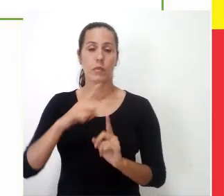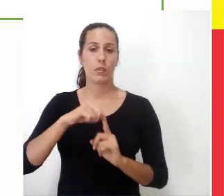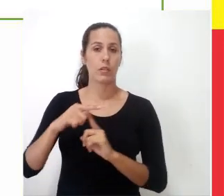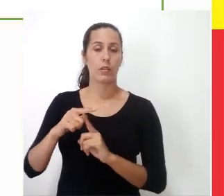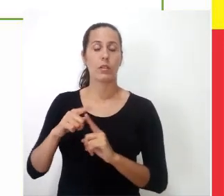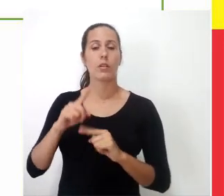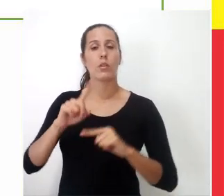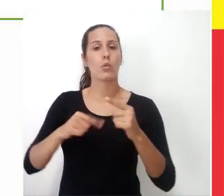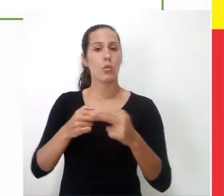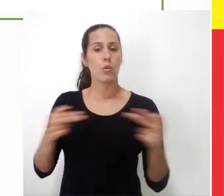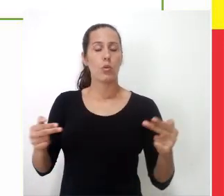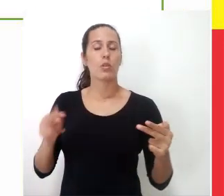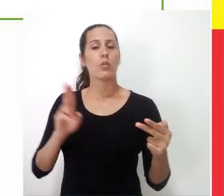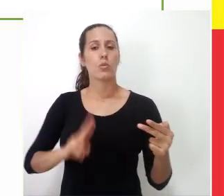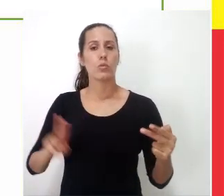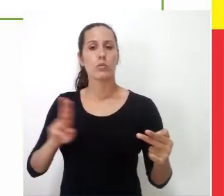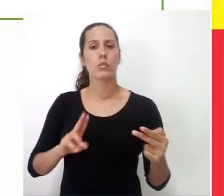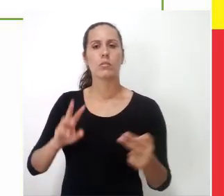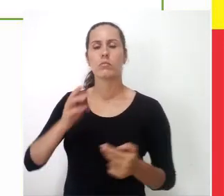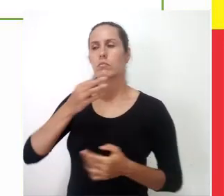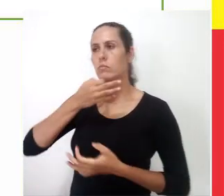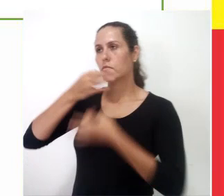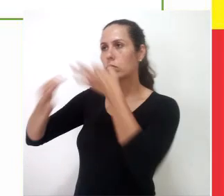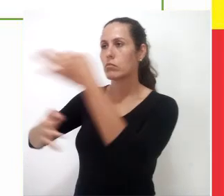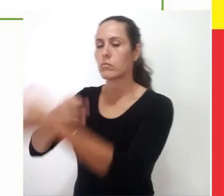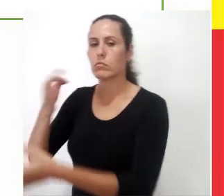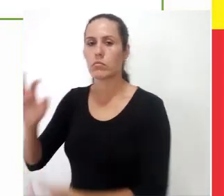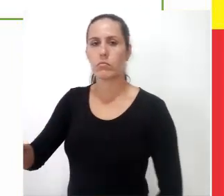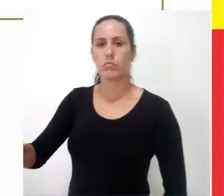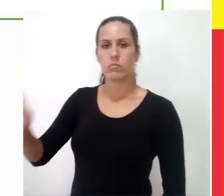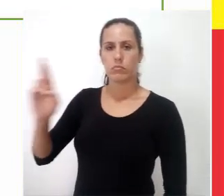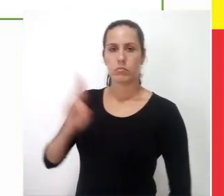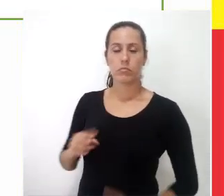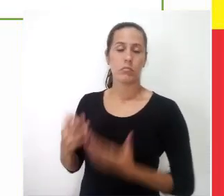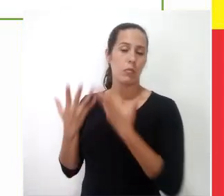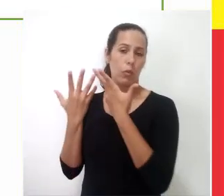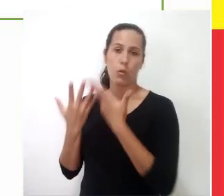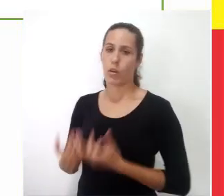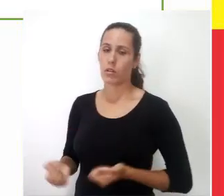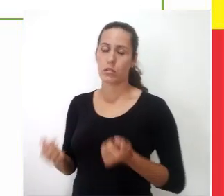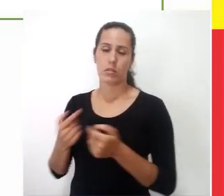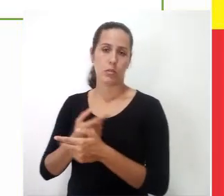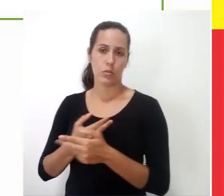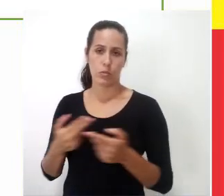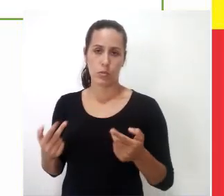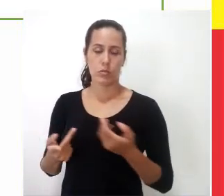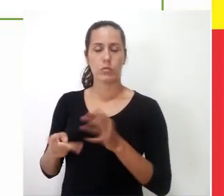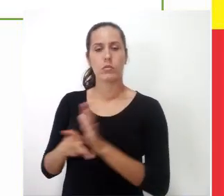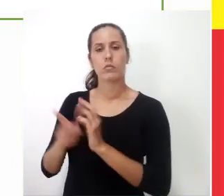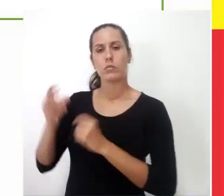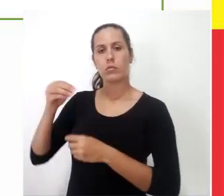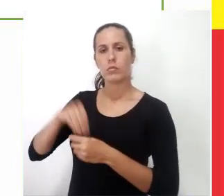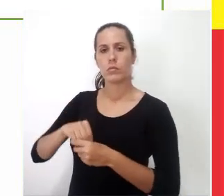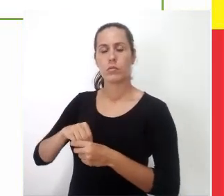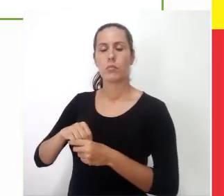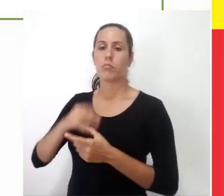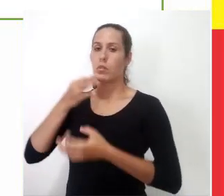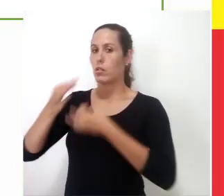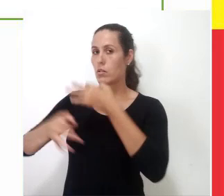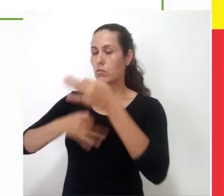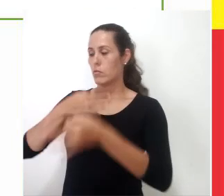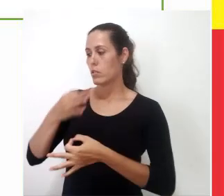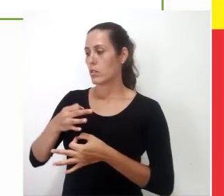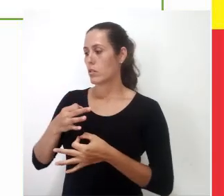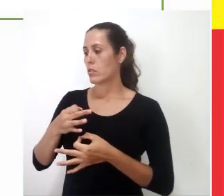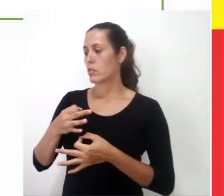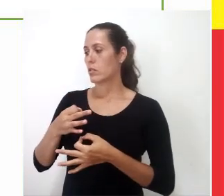é um recurso utilizado para rebater ou refutar, não aceitar as proposições produzidas